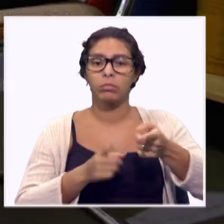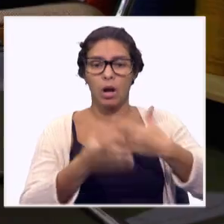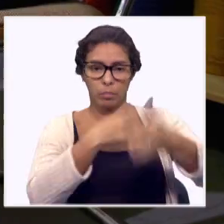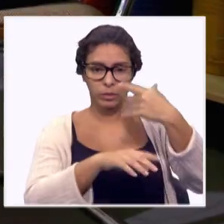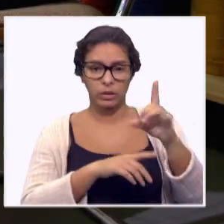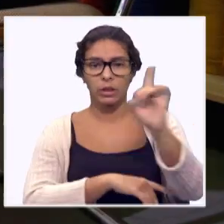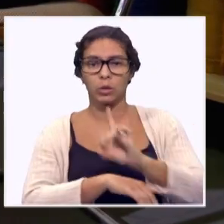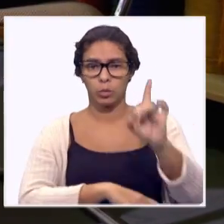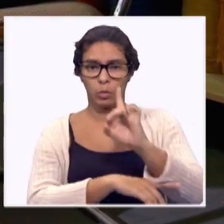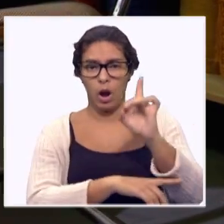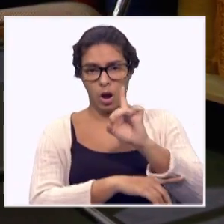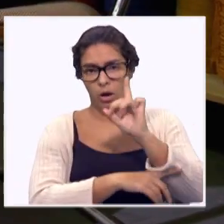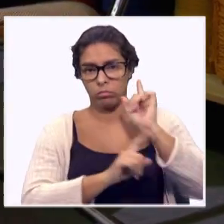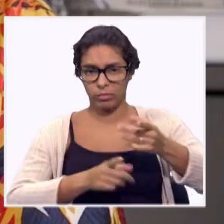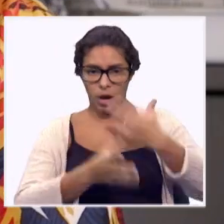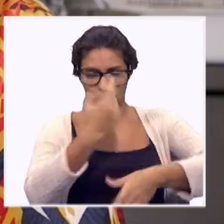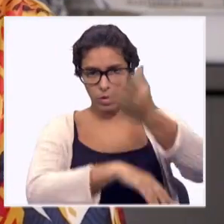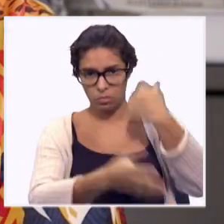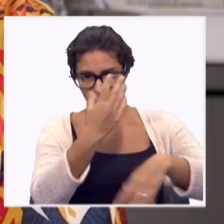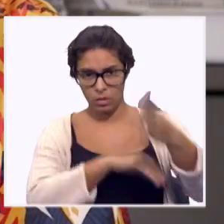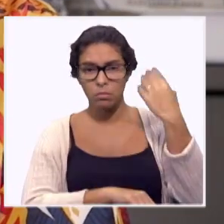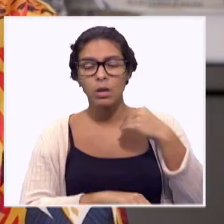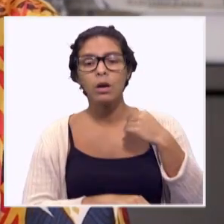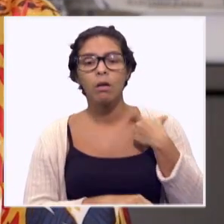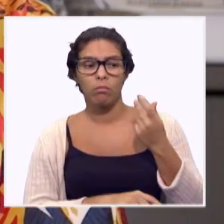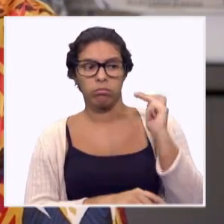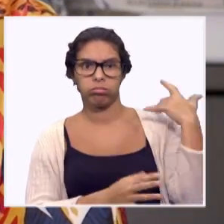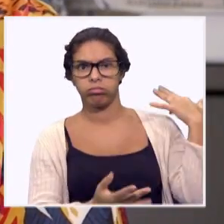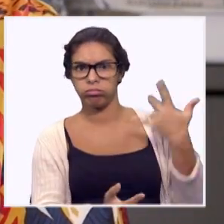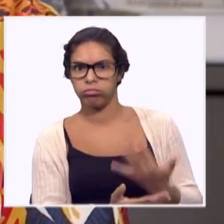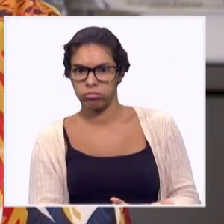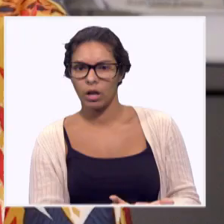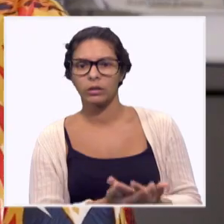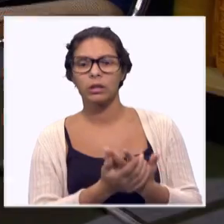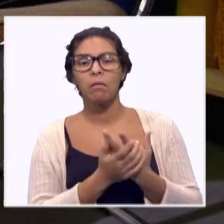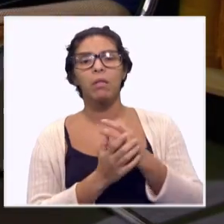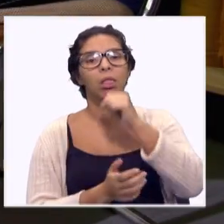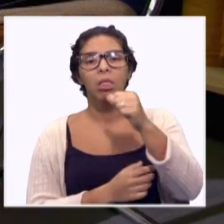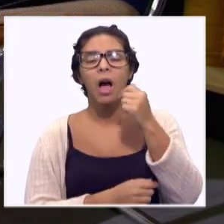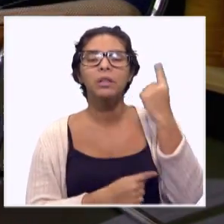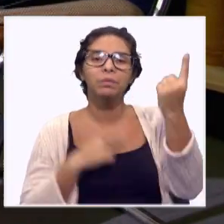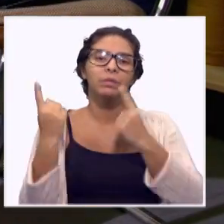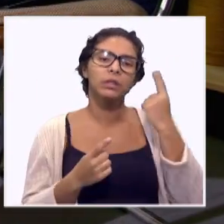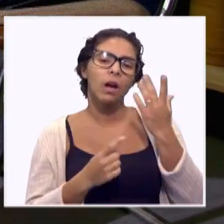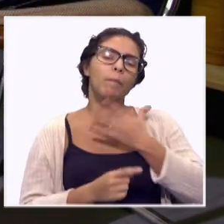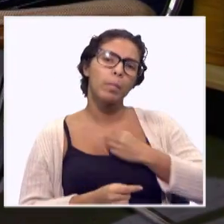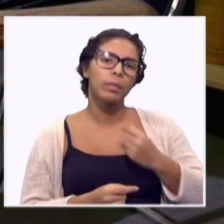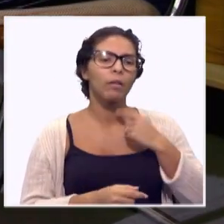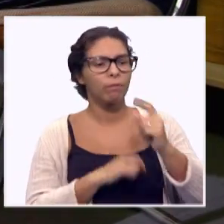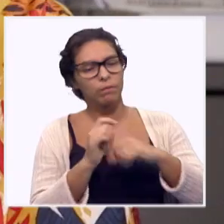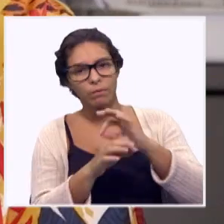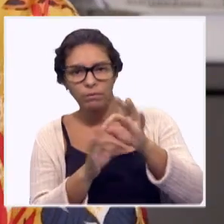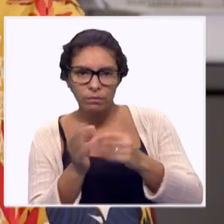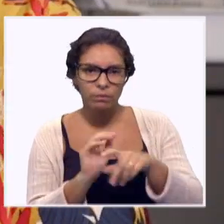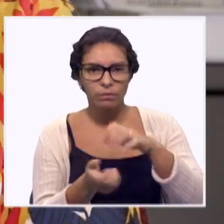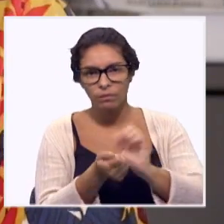macramé no 6º ano, já há bastante tempo, e fui sempre fazendo esporadicamente para